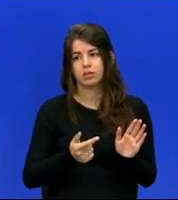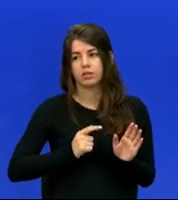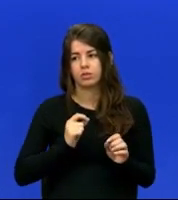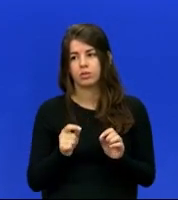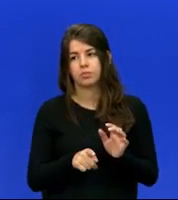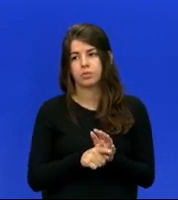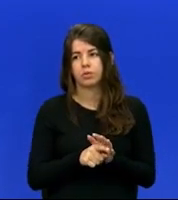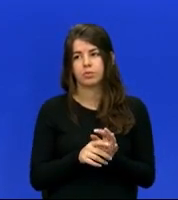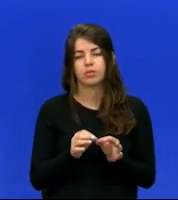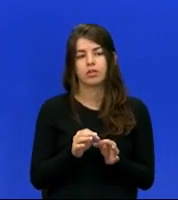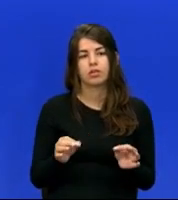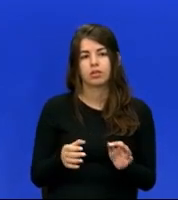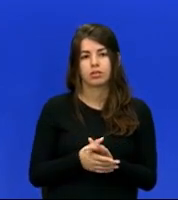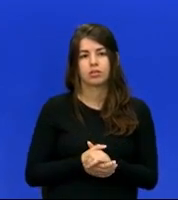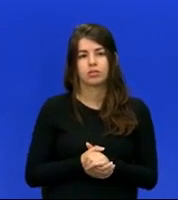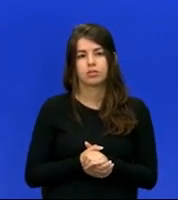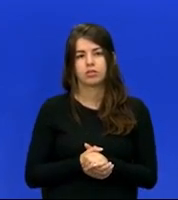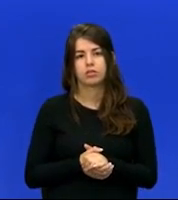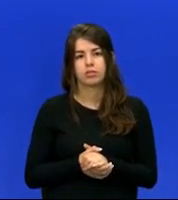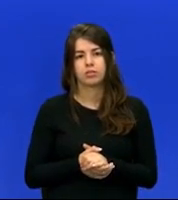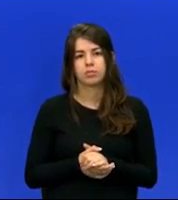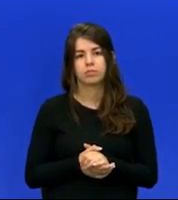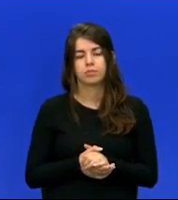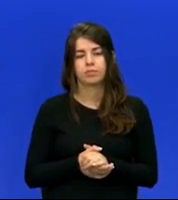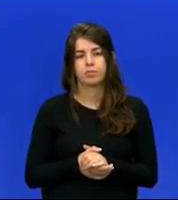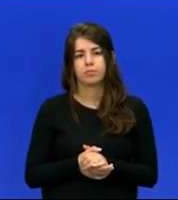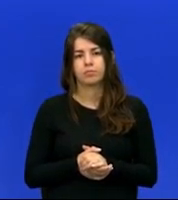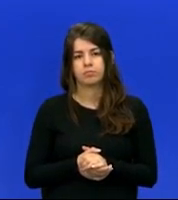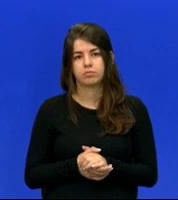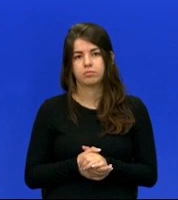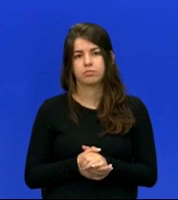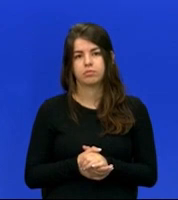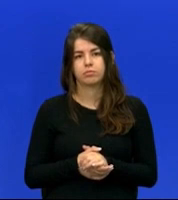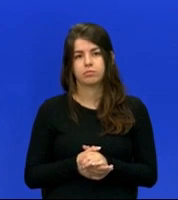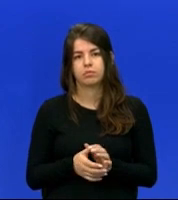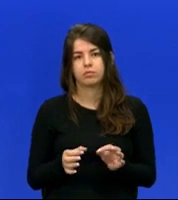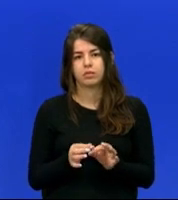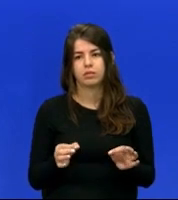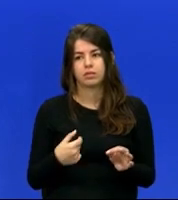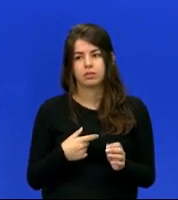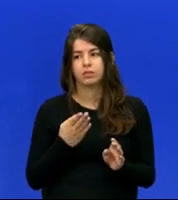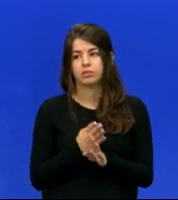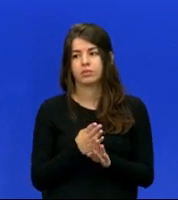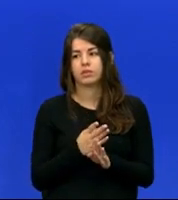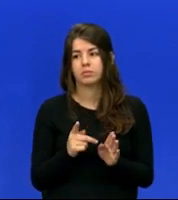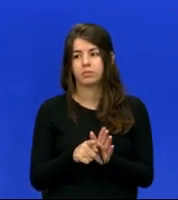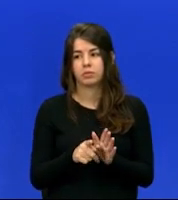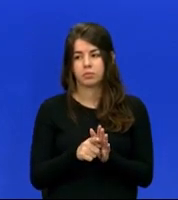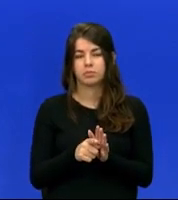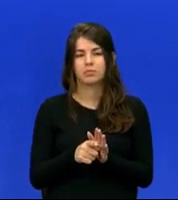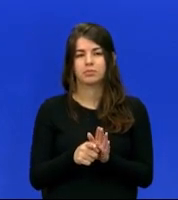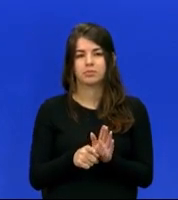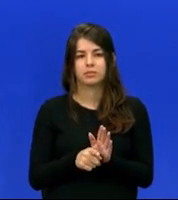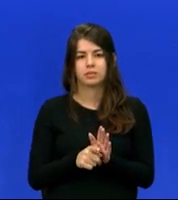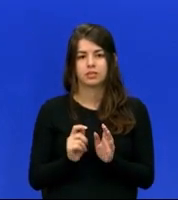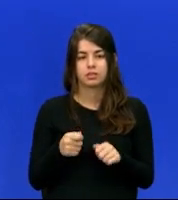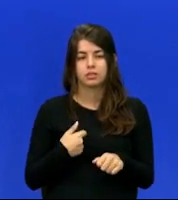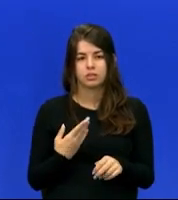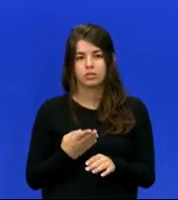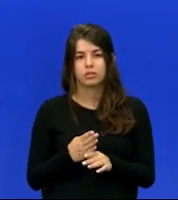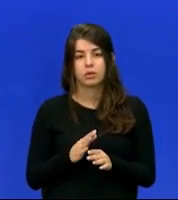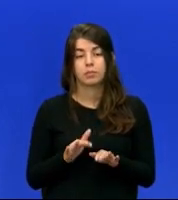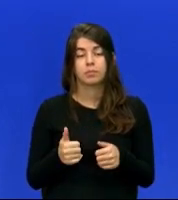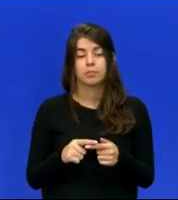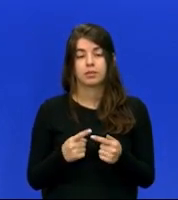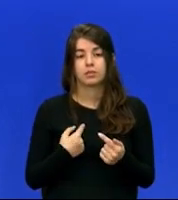da área, exatamente dessa área que eu encontro aqui, que eu achurei agora, né? Mas o que